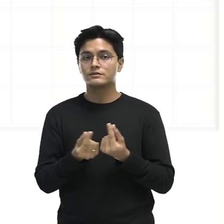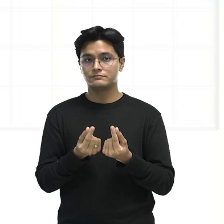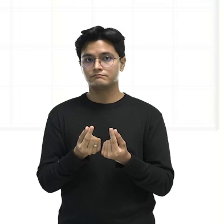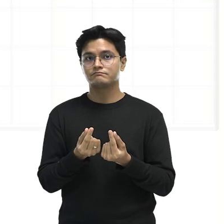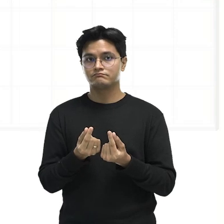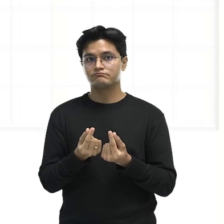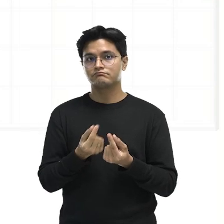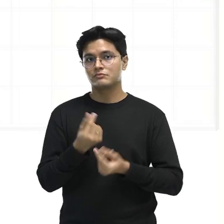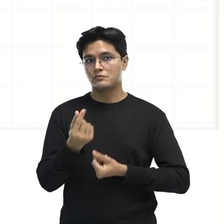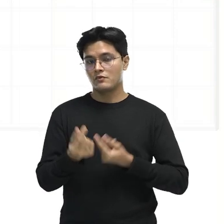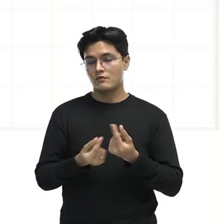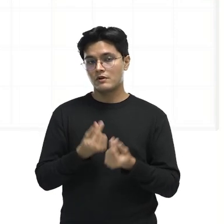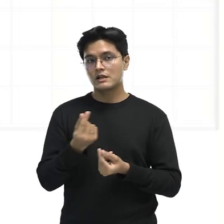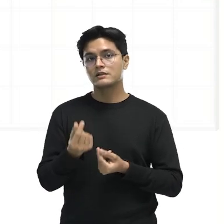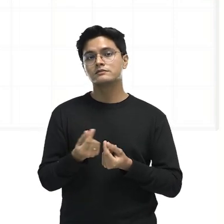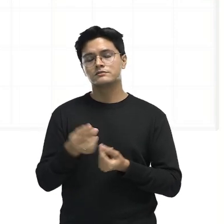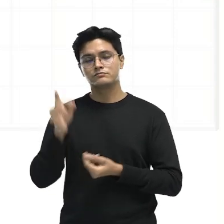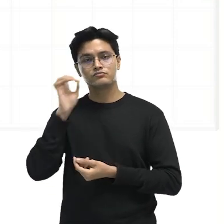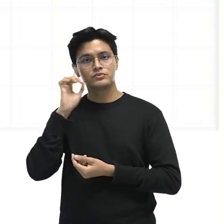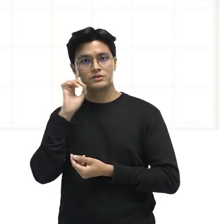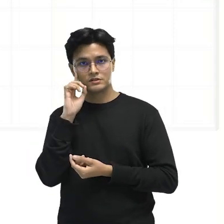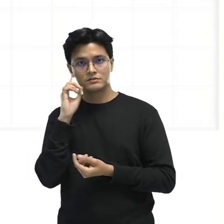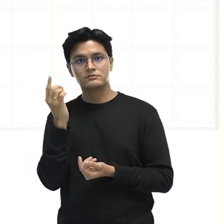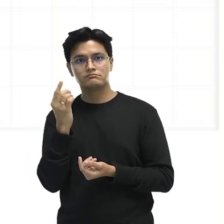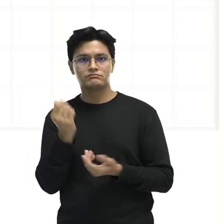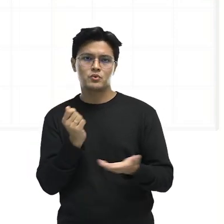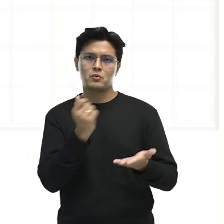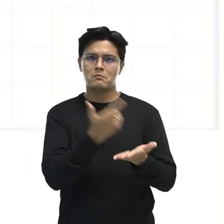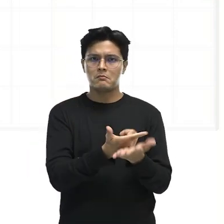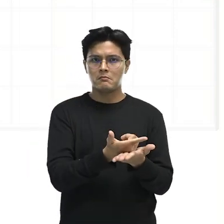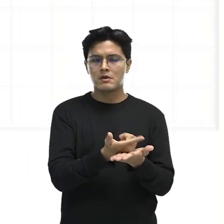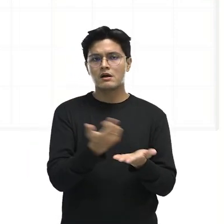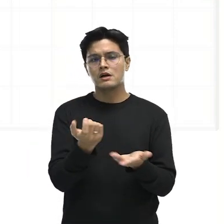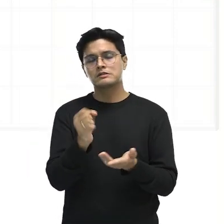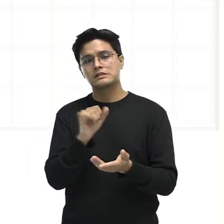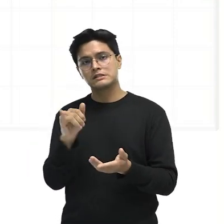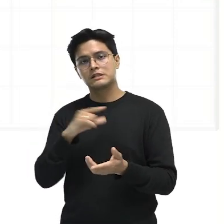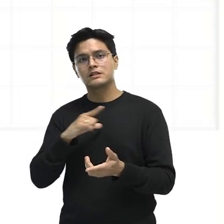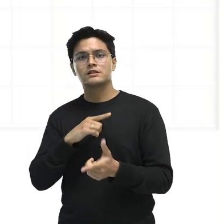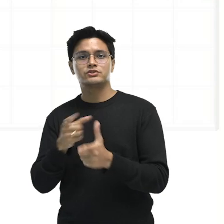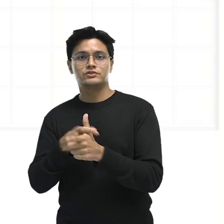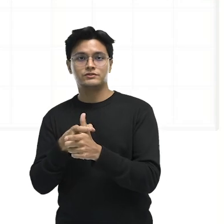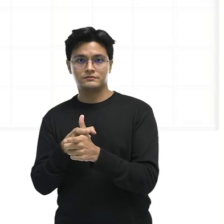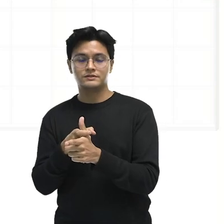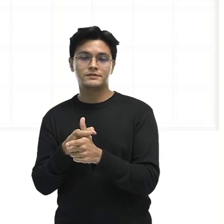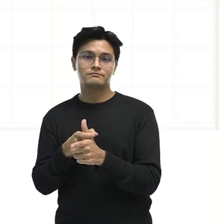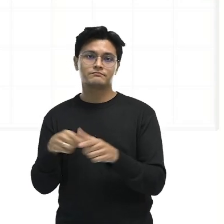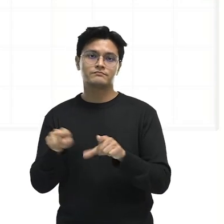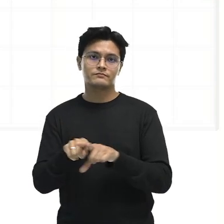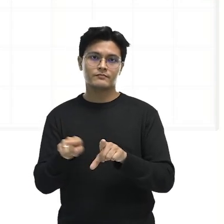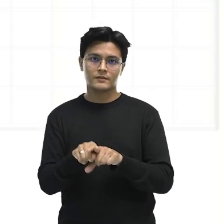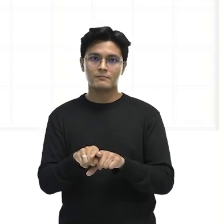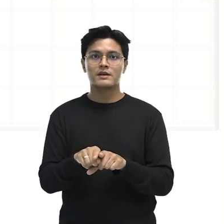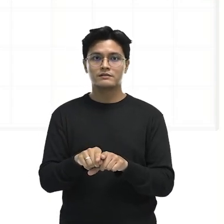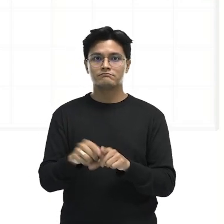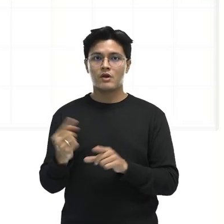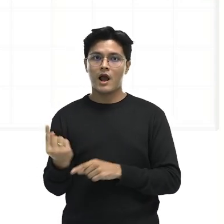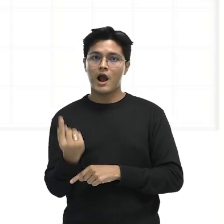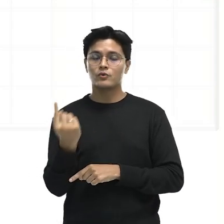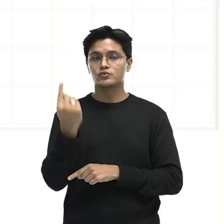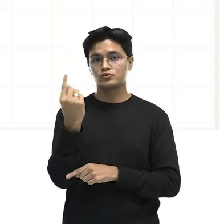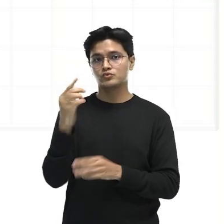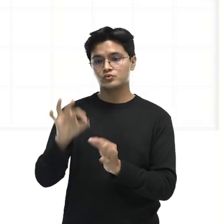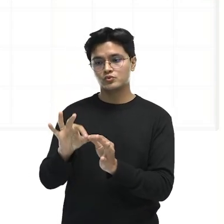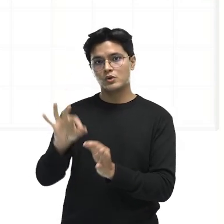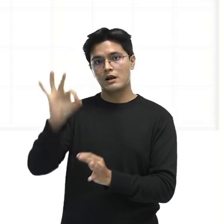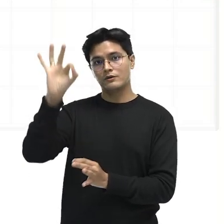nas relações financeiras do nosso dia a dia, quando a gente está comprando, quando a gente está devendo, tá? Medida de altitude,